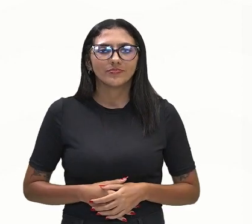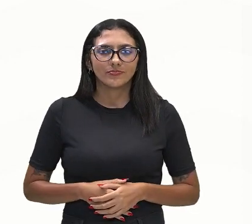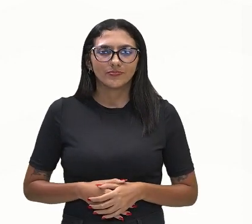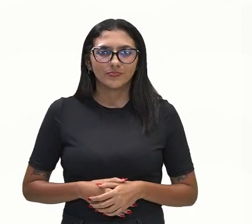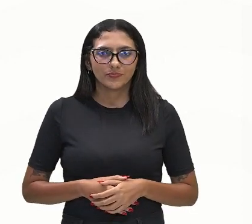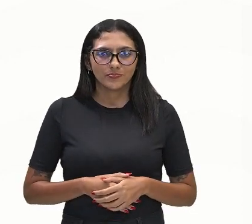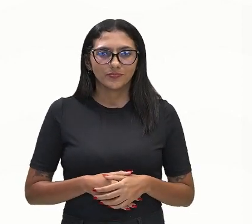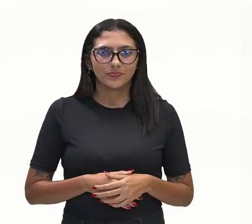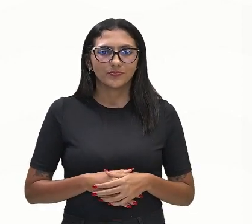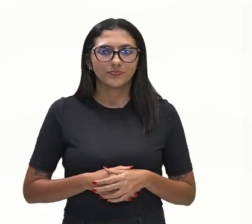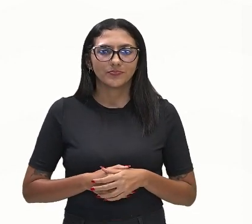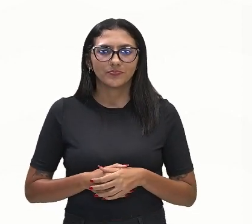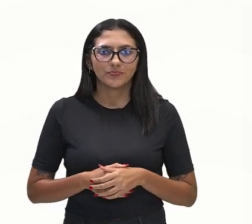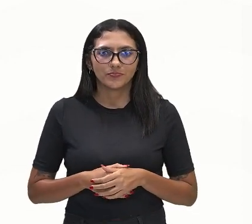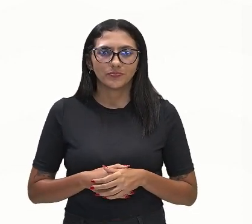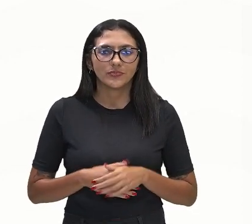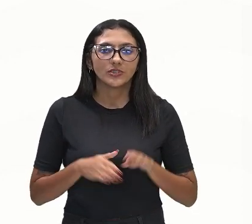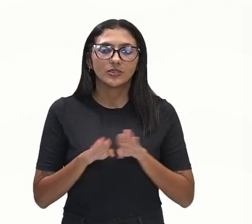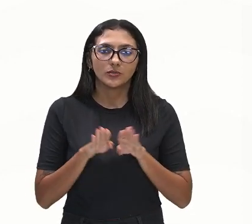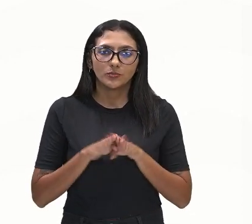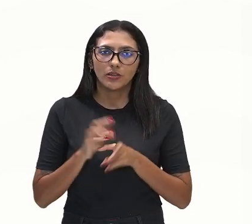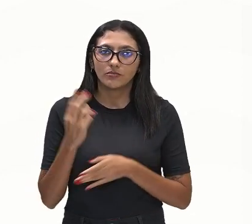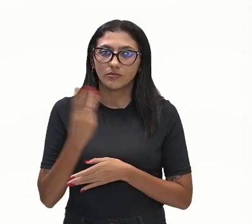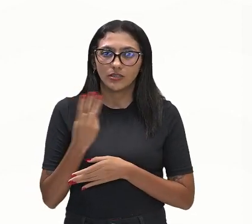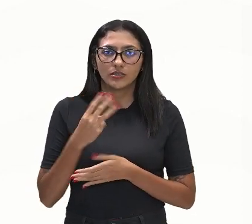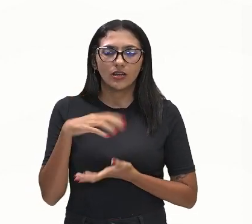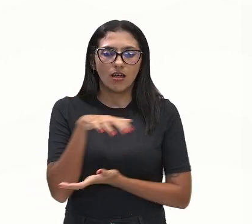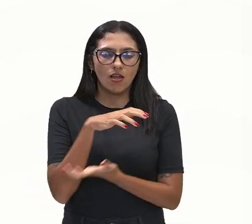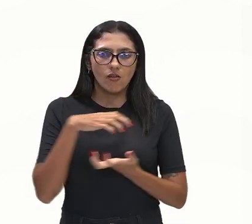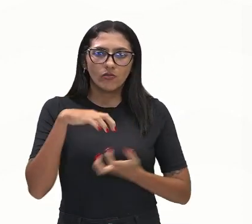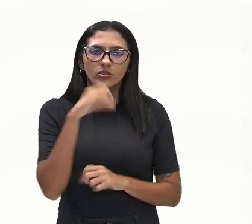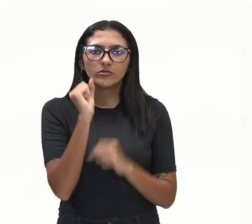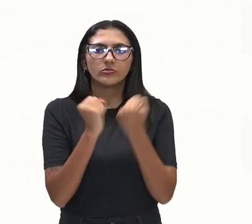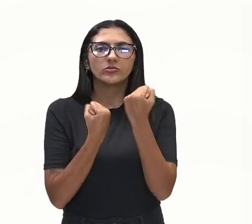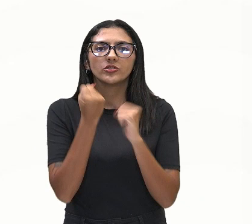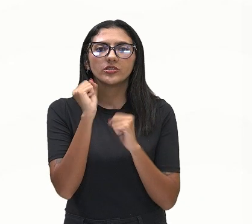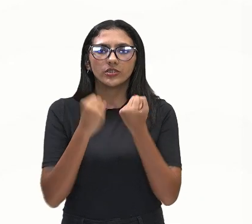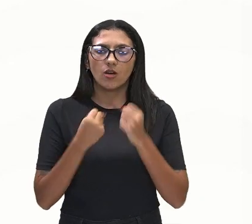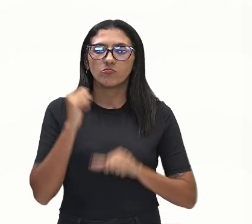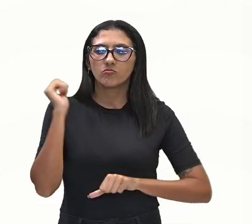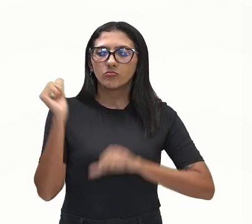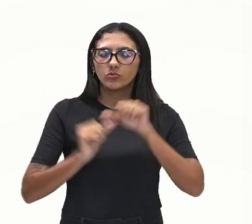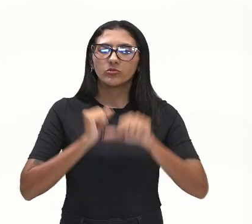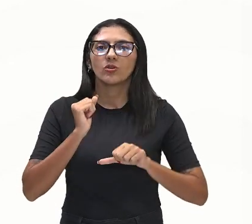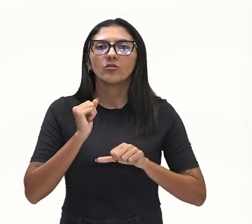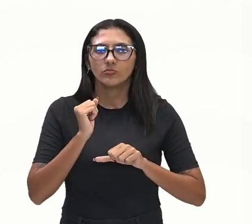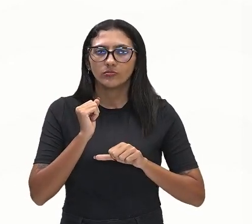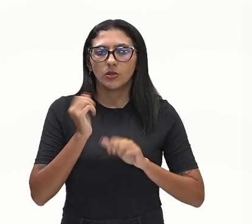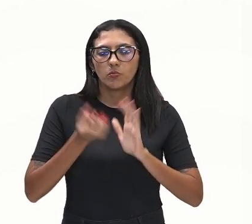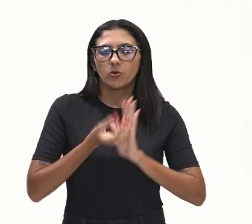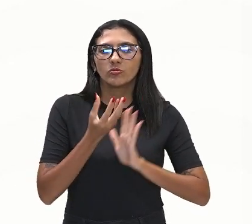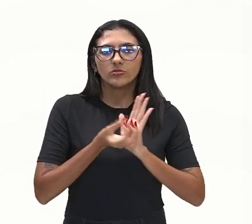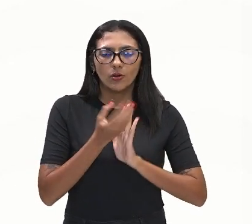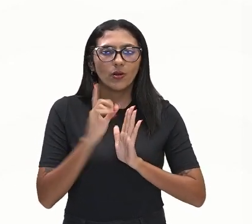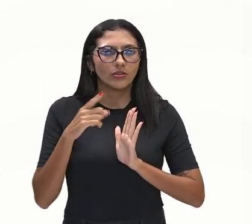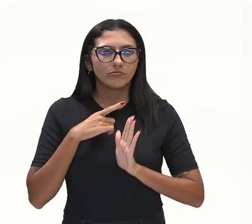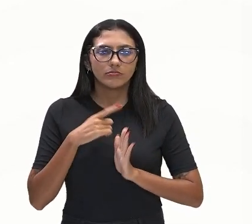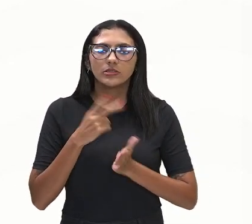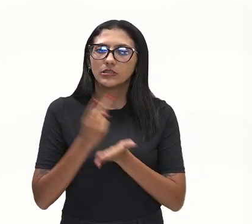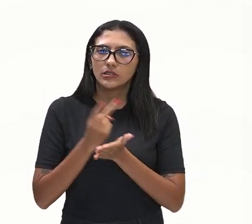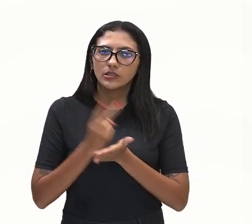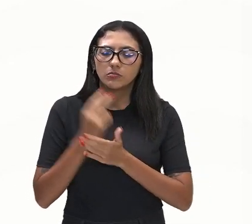A Revolução Industrial, ela vai modificar as formas de se produzir, porque ela vai estar ali cada vez mais